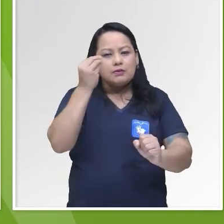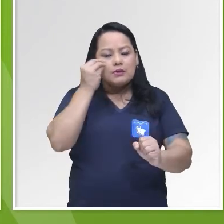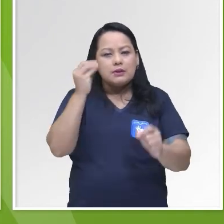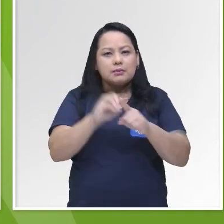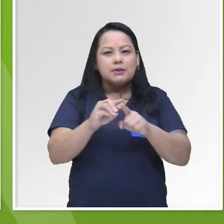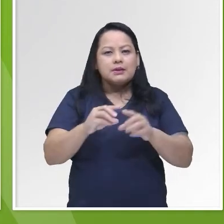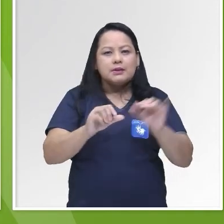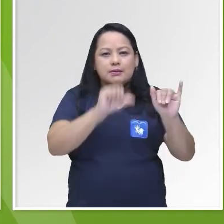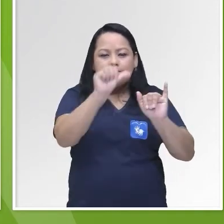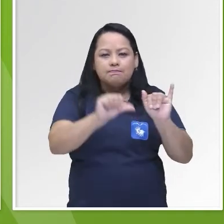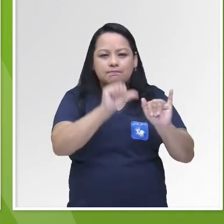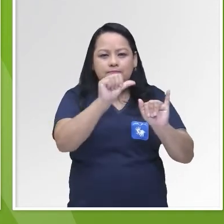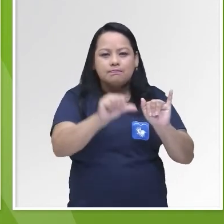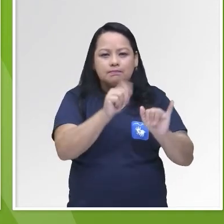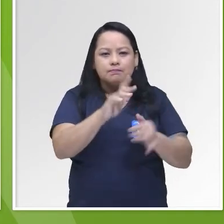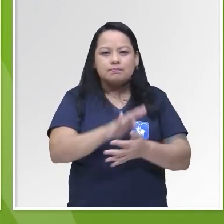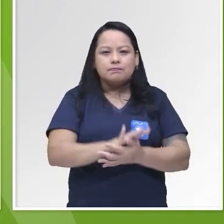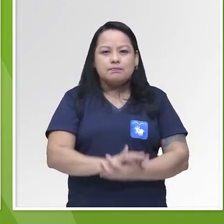reação química.